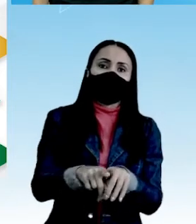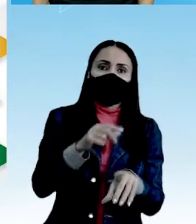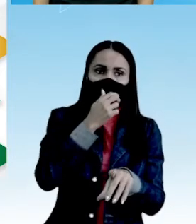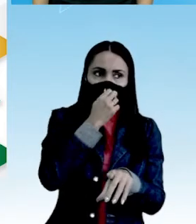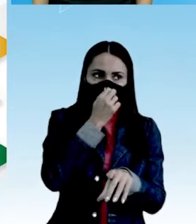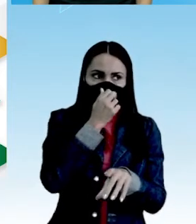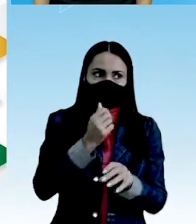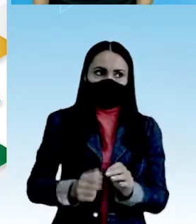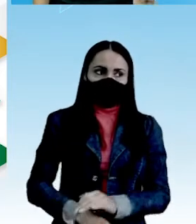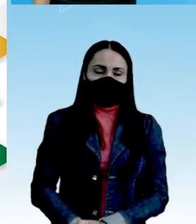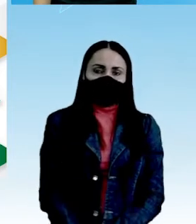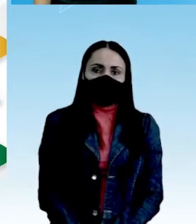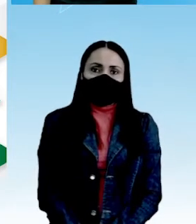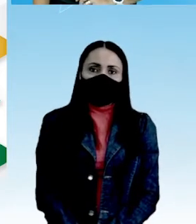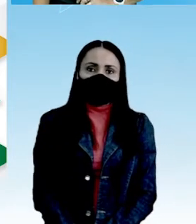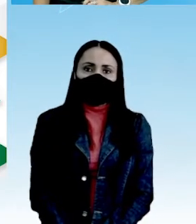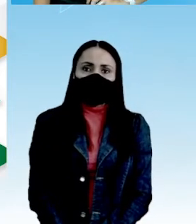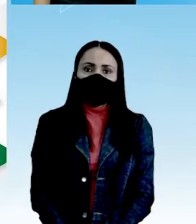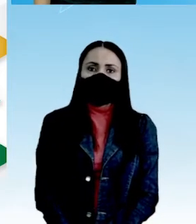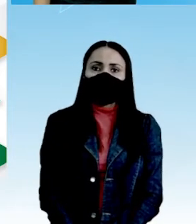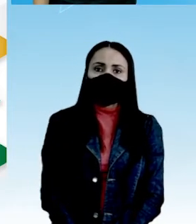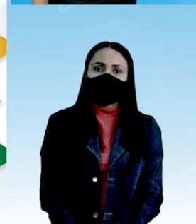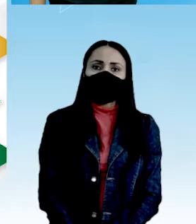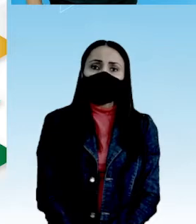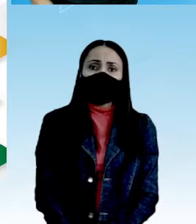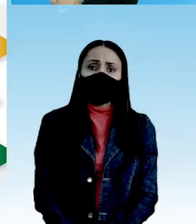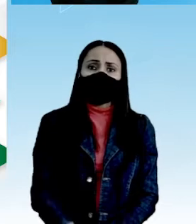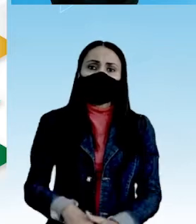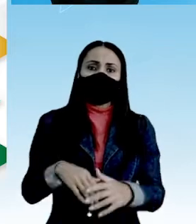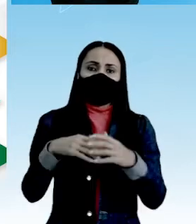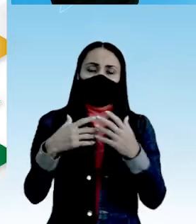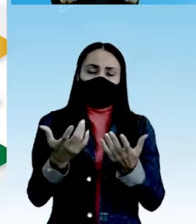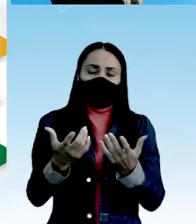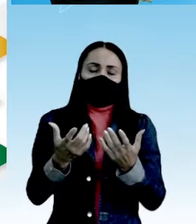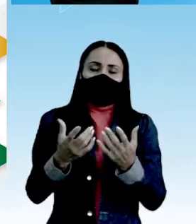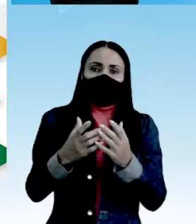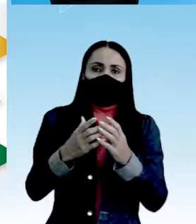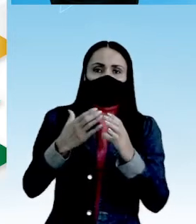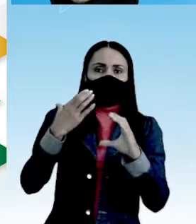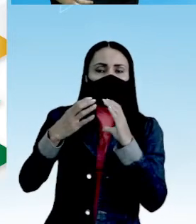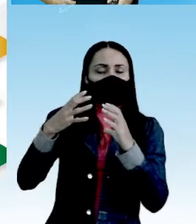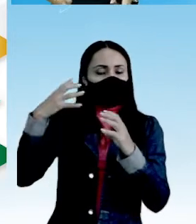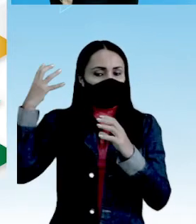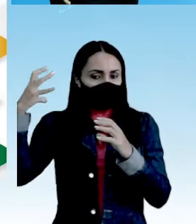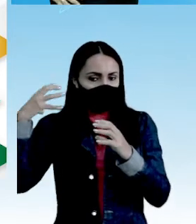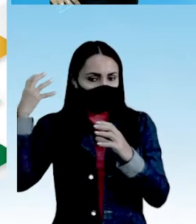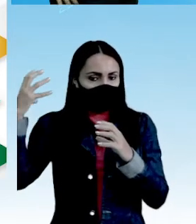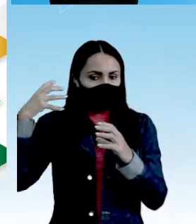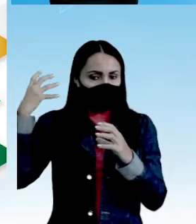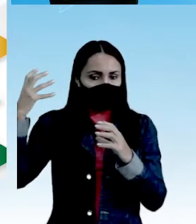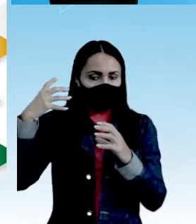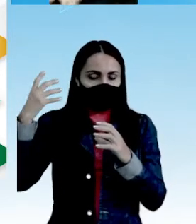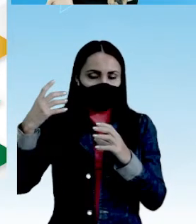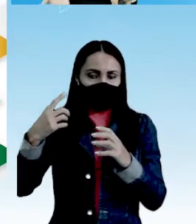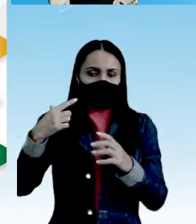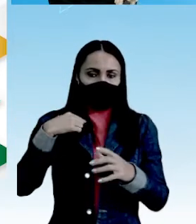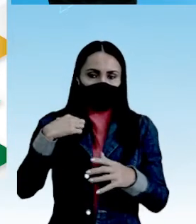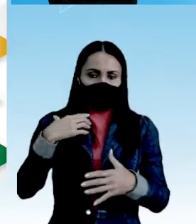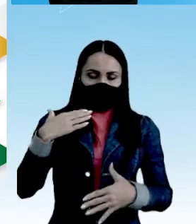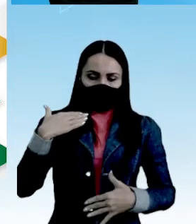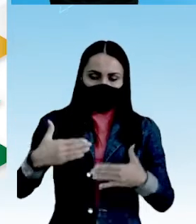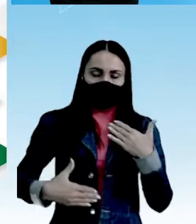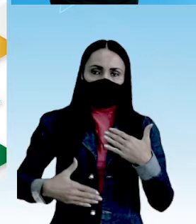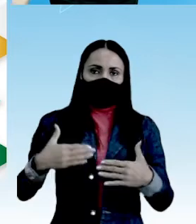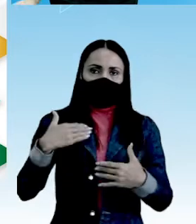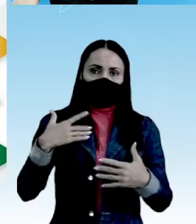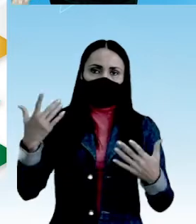cada pessoa. Os órgãos que deixam fluir o som, as ressonâncias sonoras que habitam o organismo, fazem